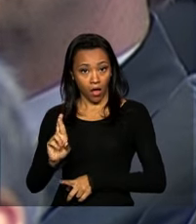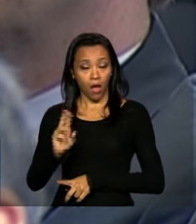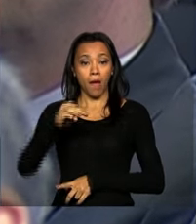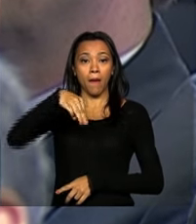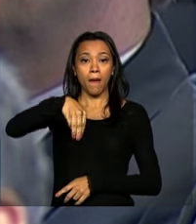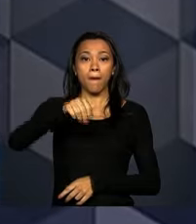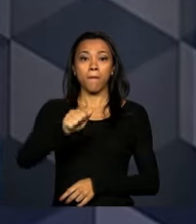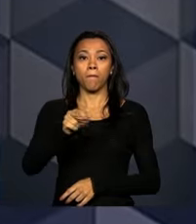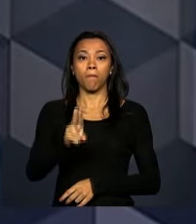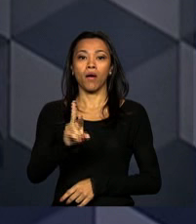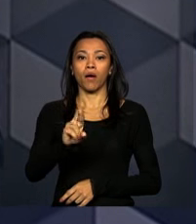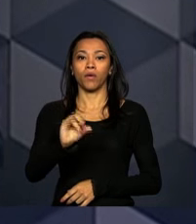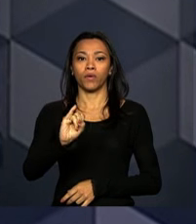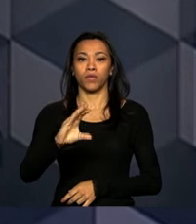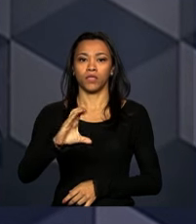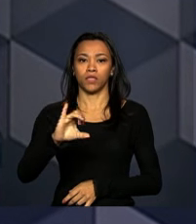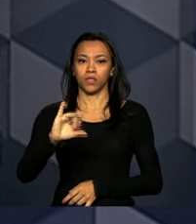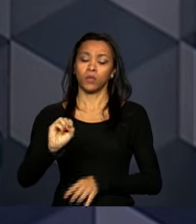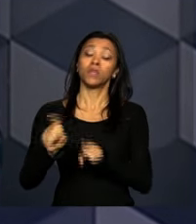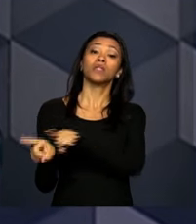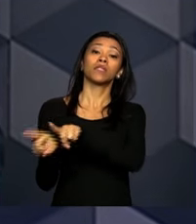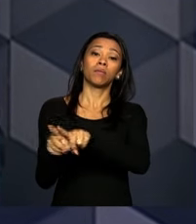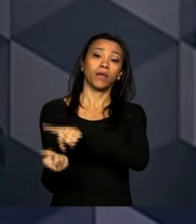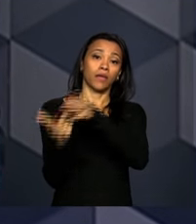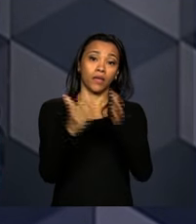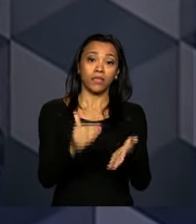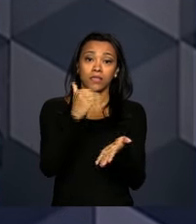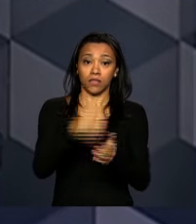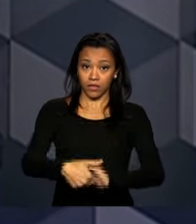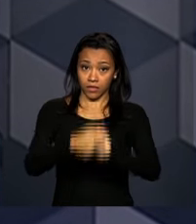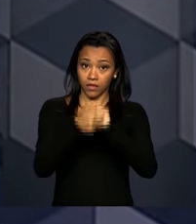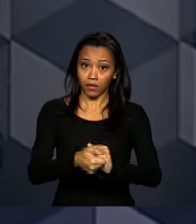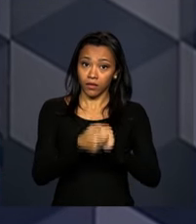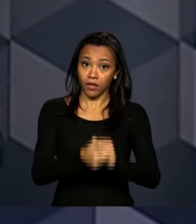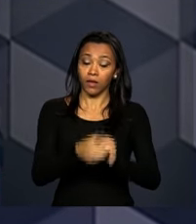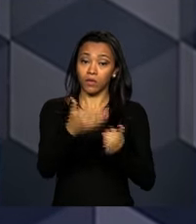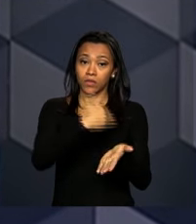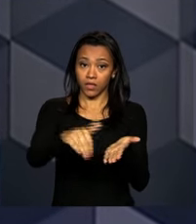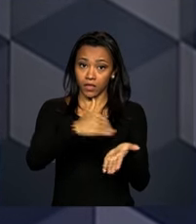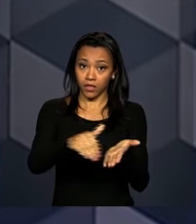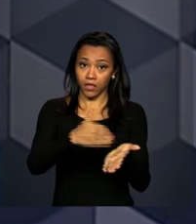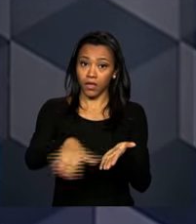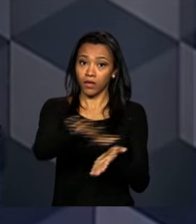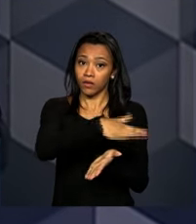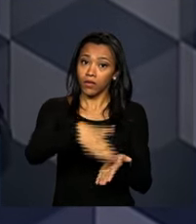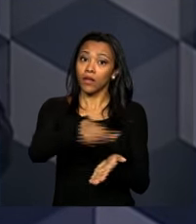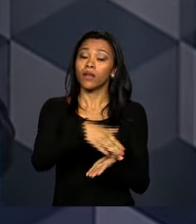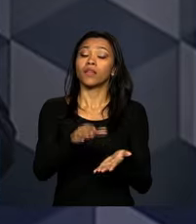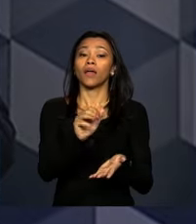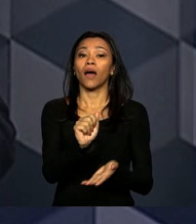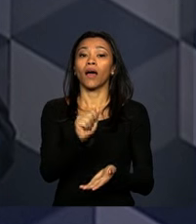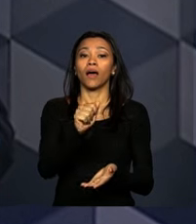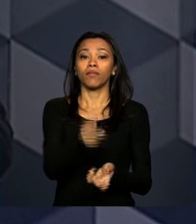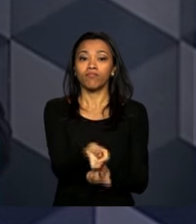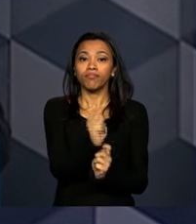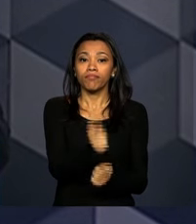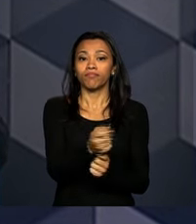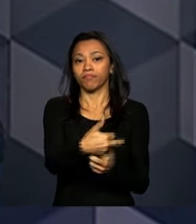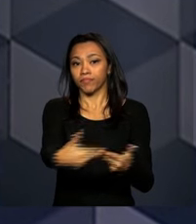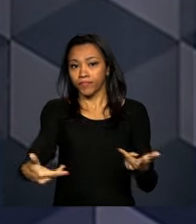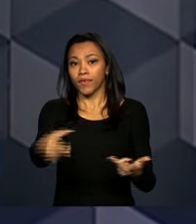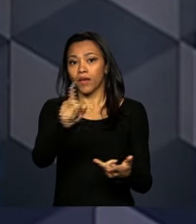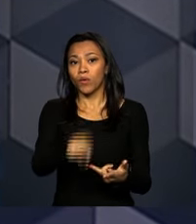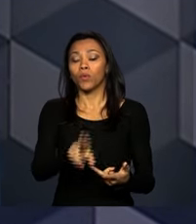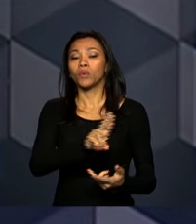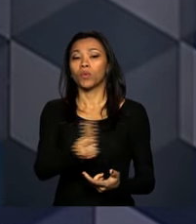saudar o secretário de Política Agrícola do Ministério da Agricultura, Pecuária e Abastecimento, André Nassar,